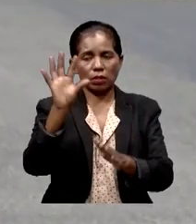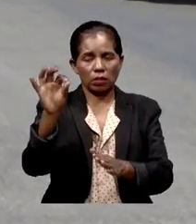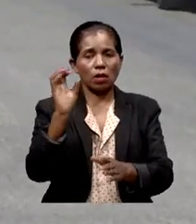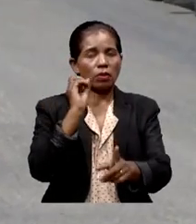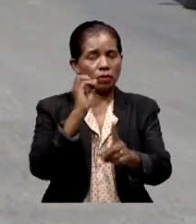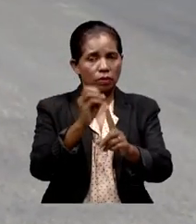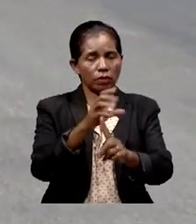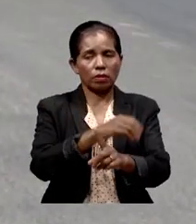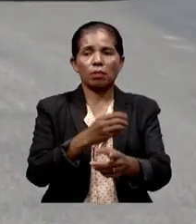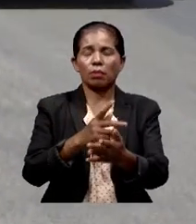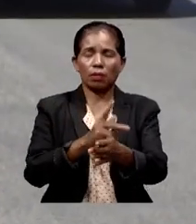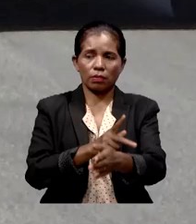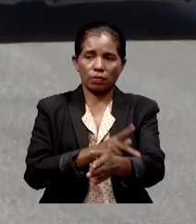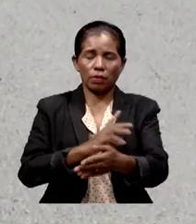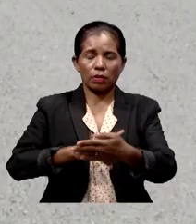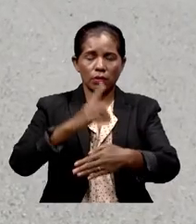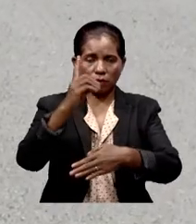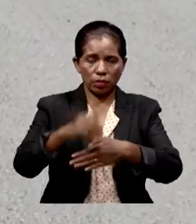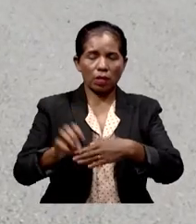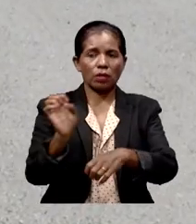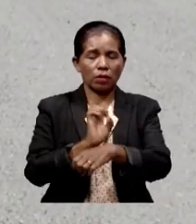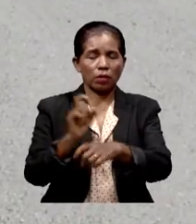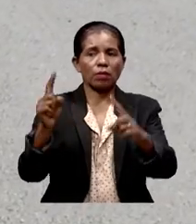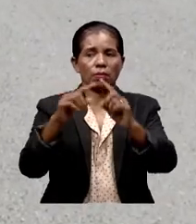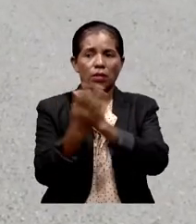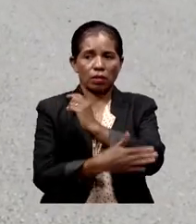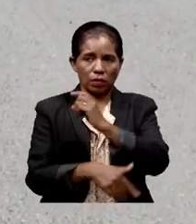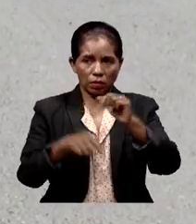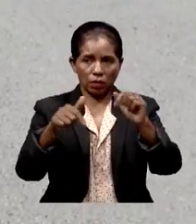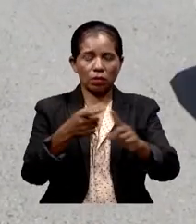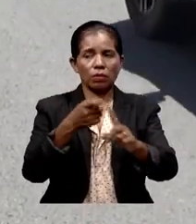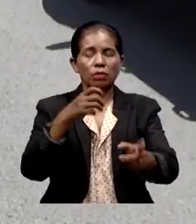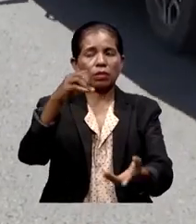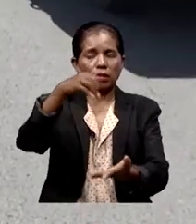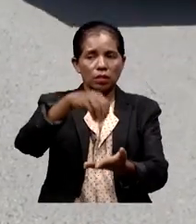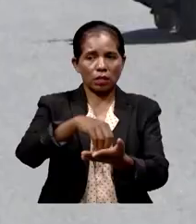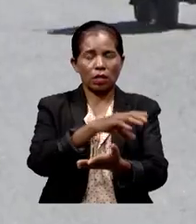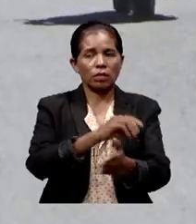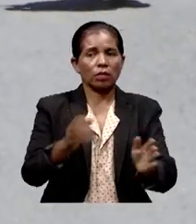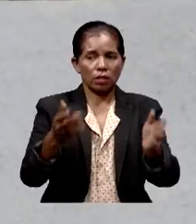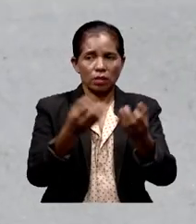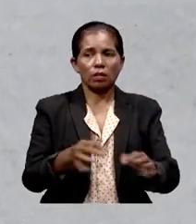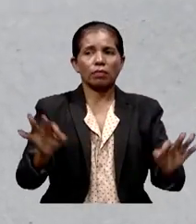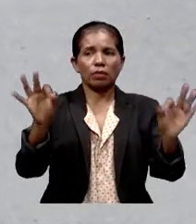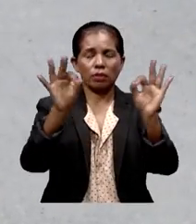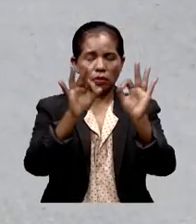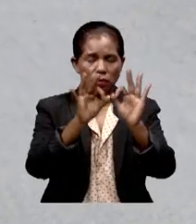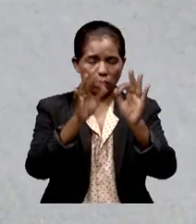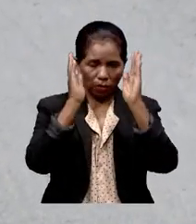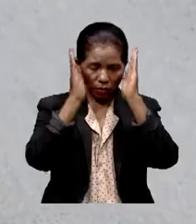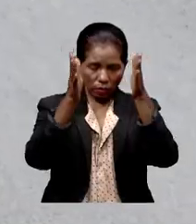objetivo é de promover o desenvolvimento socioeconômico da nação, lihusi investimento alvo sira e a infraestrutura